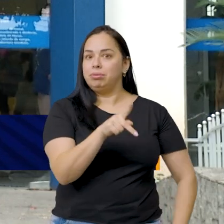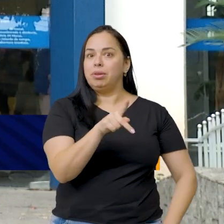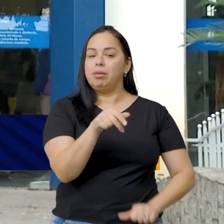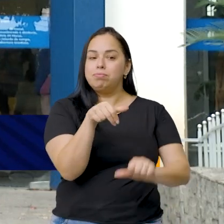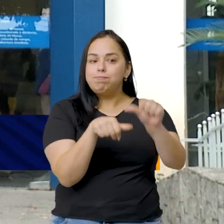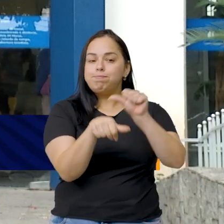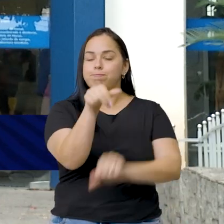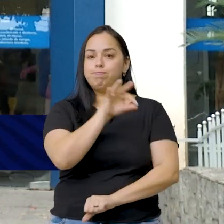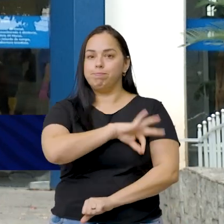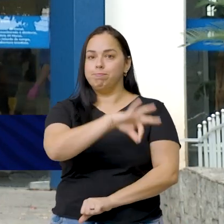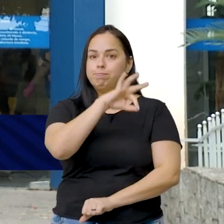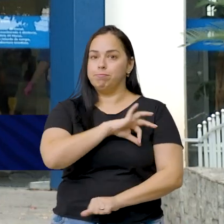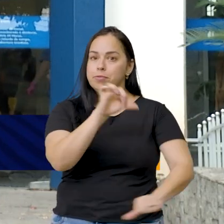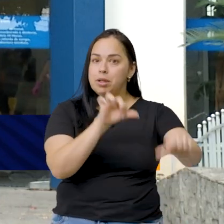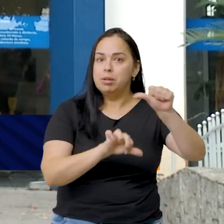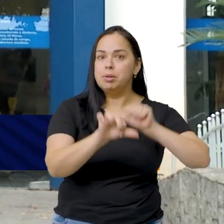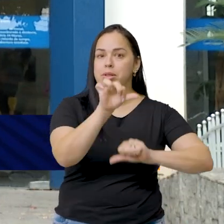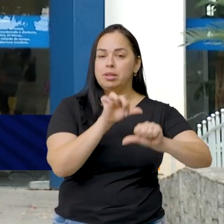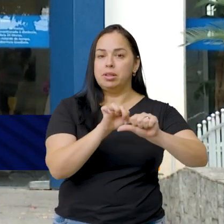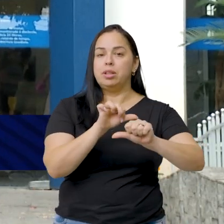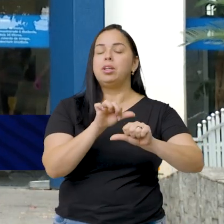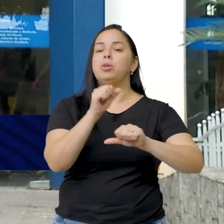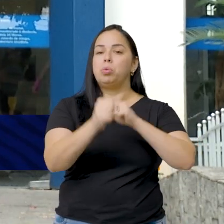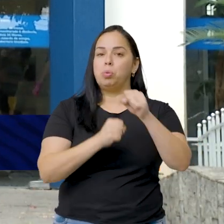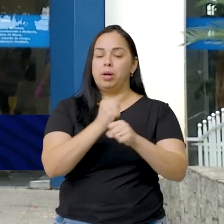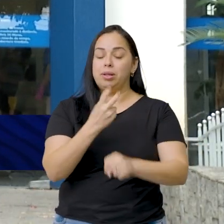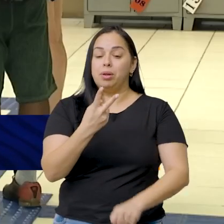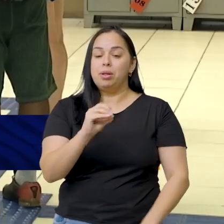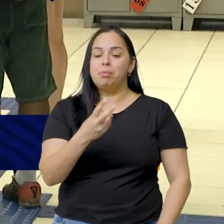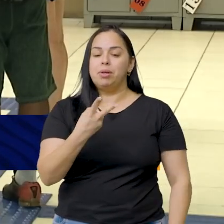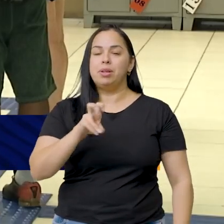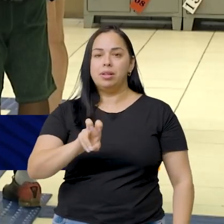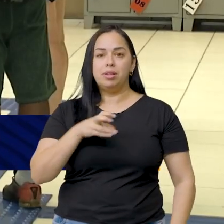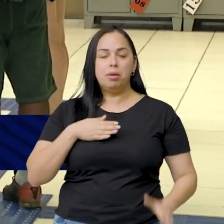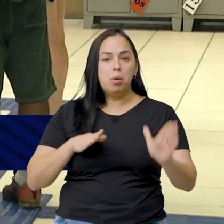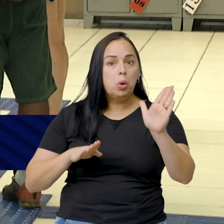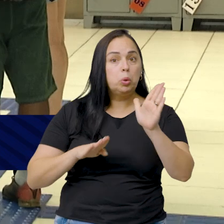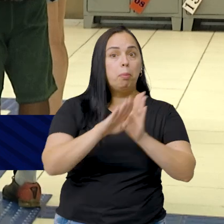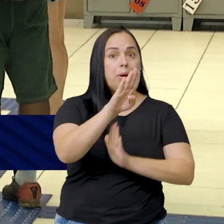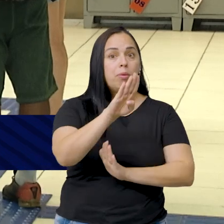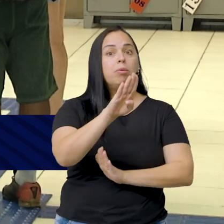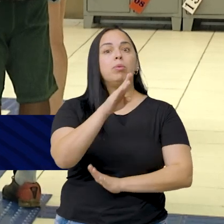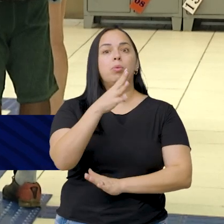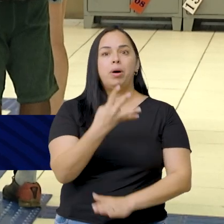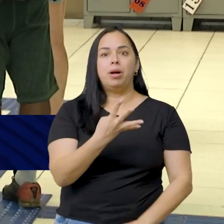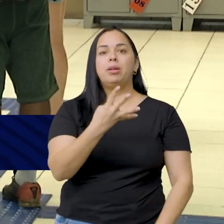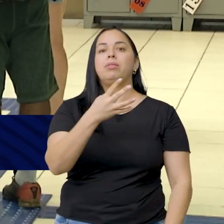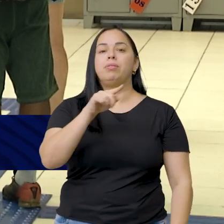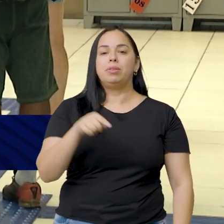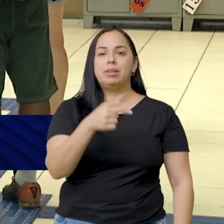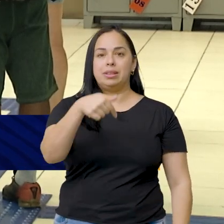aposentadoria. Aposentados e pensionistas do INSS começam 2025 com aumento de